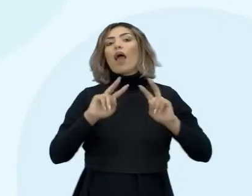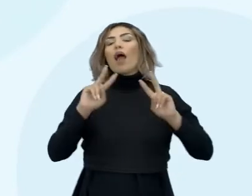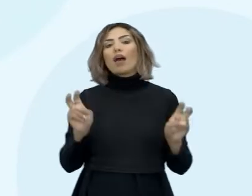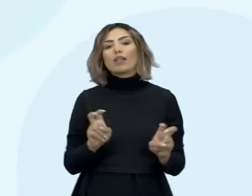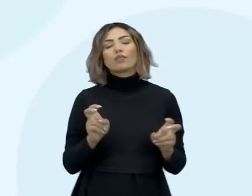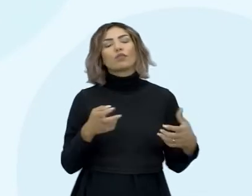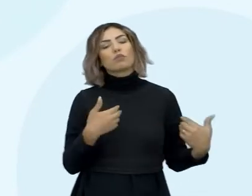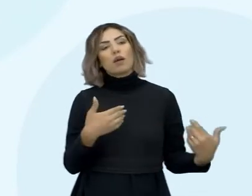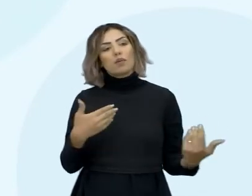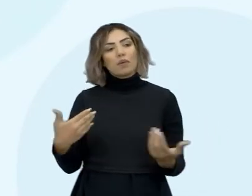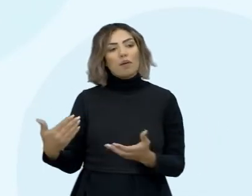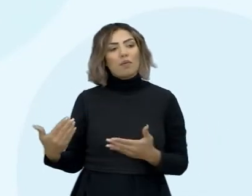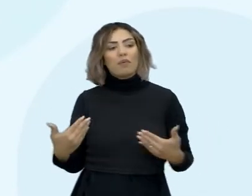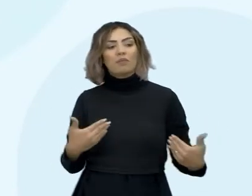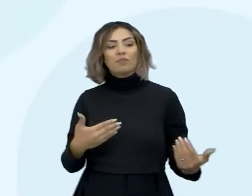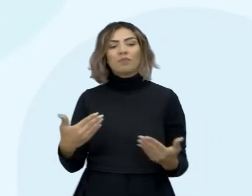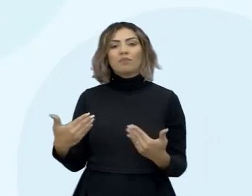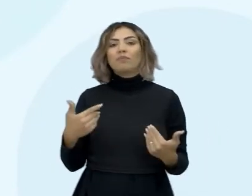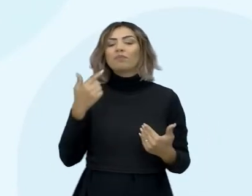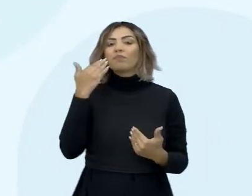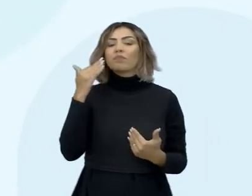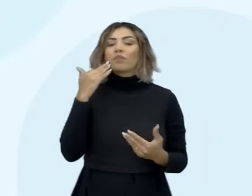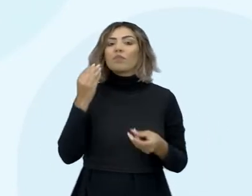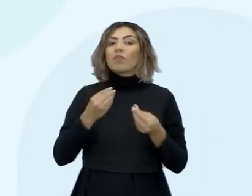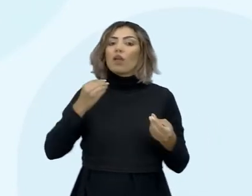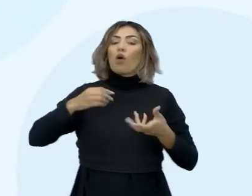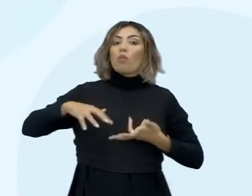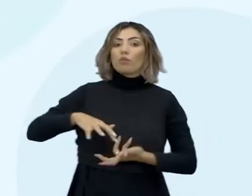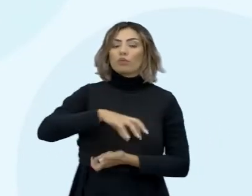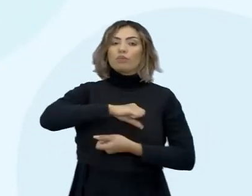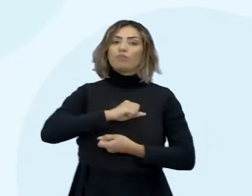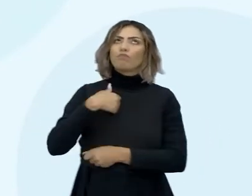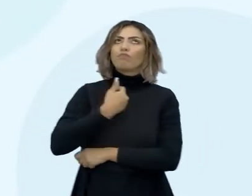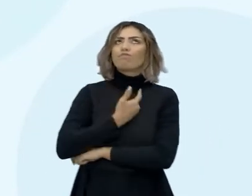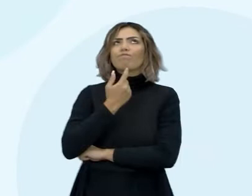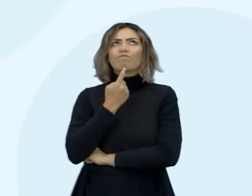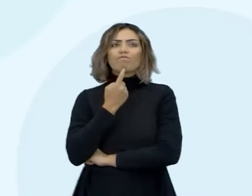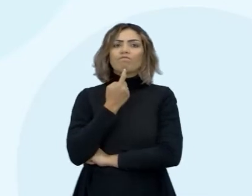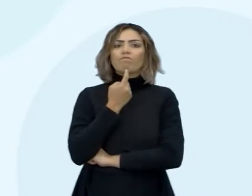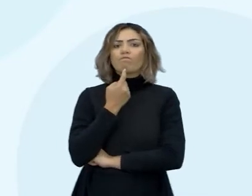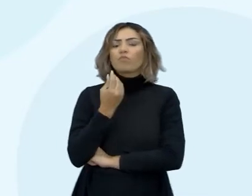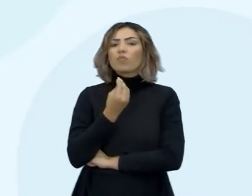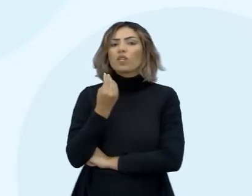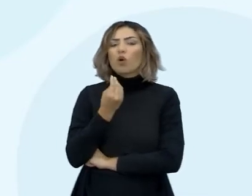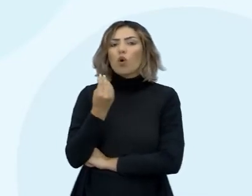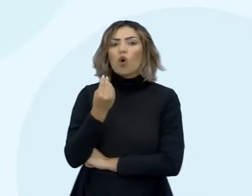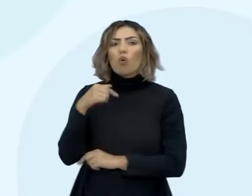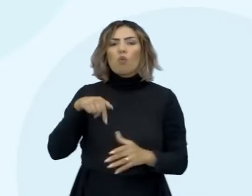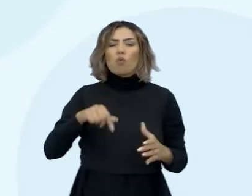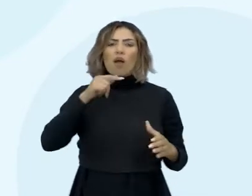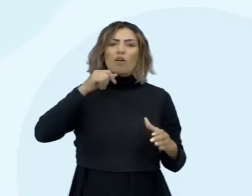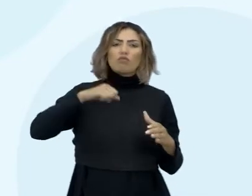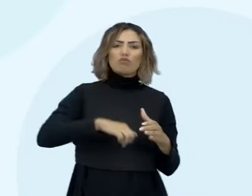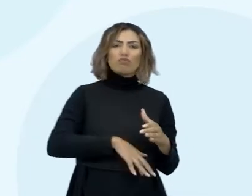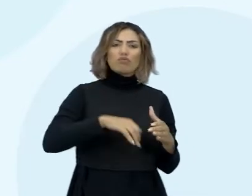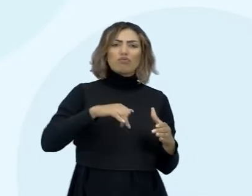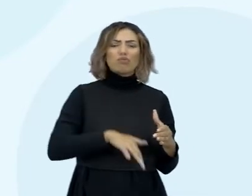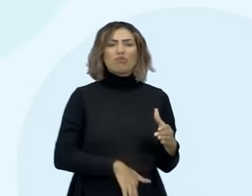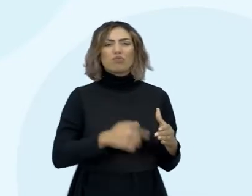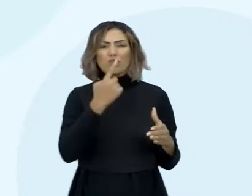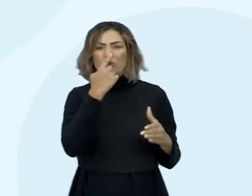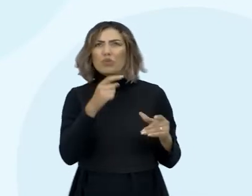estávamos todos, né? Enquanto o hábito sustentável estava ali falando, pensando ali nas questões do esgoto, problema ambiental, saúde